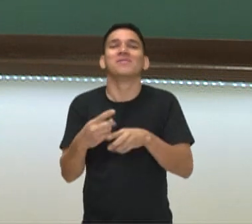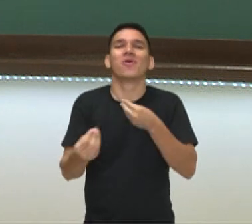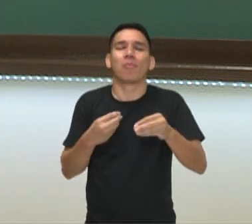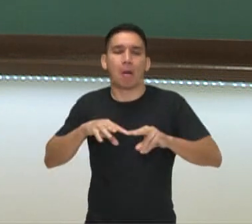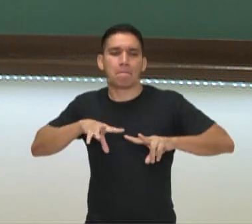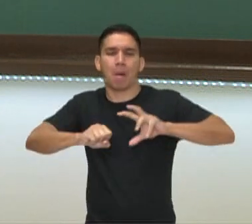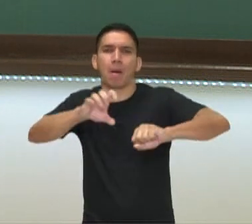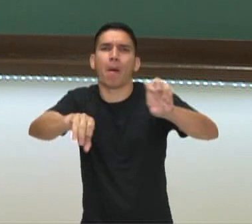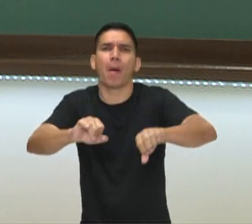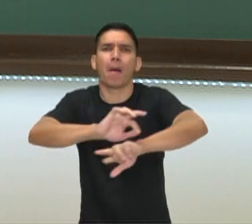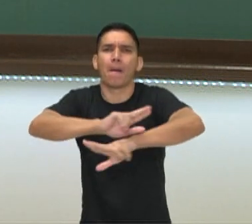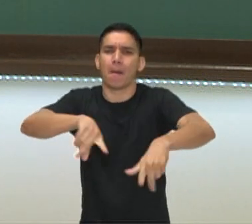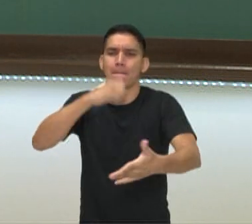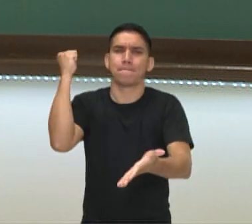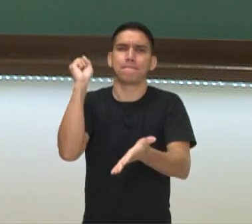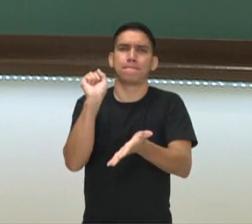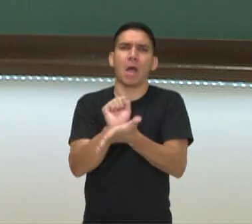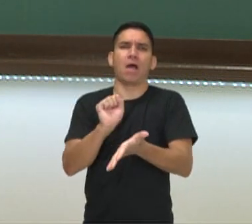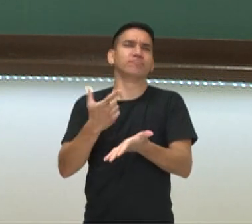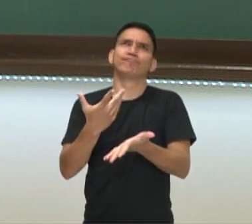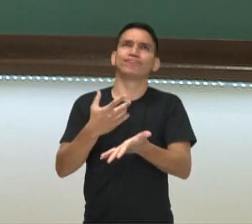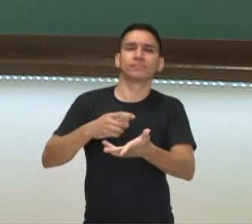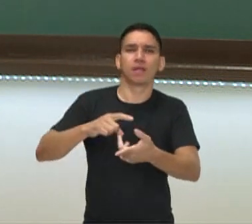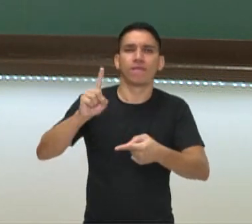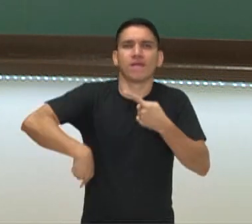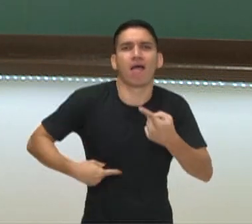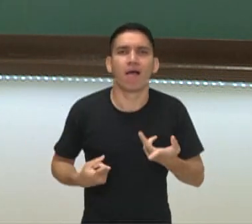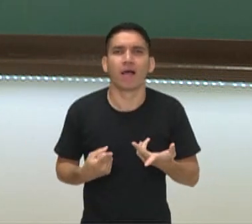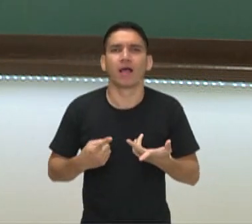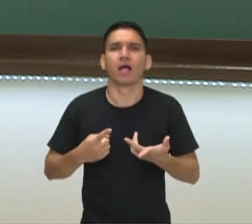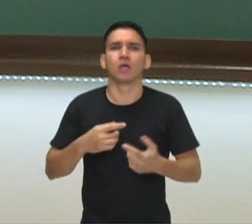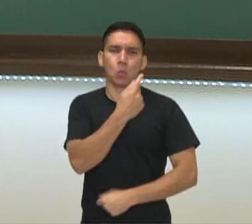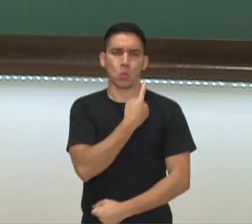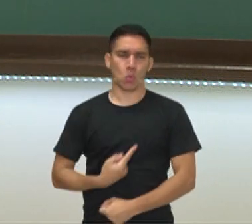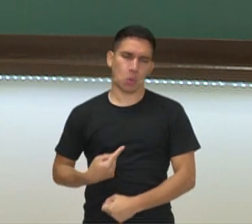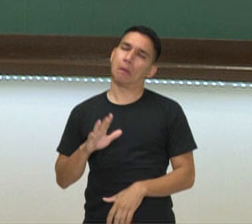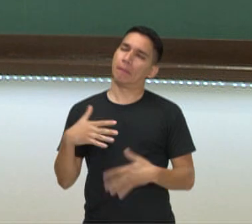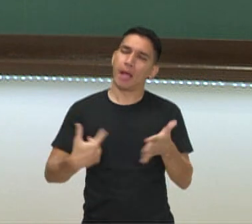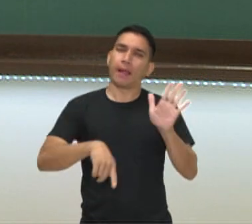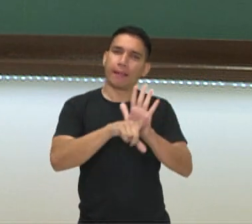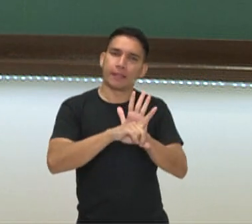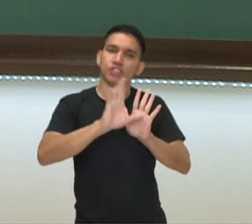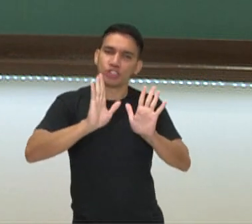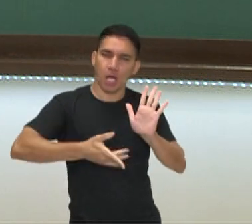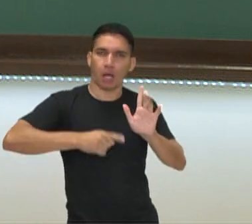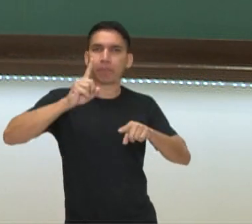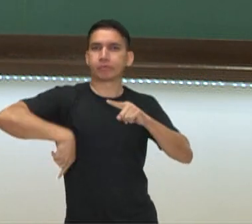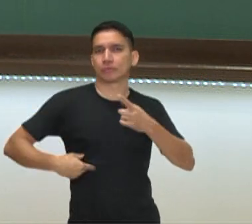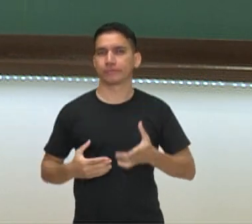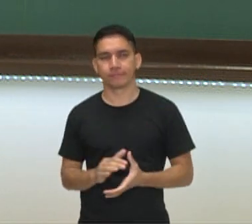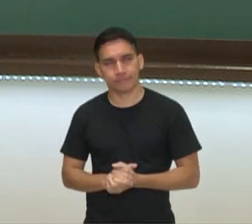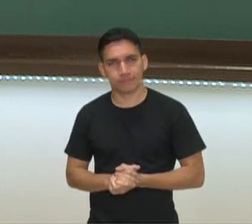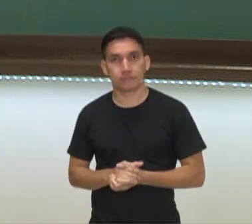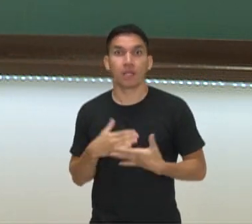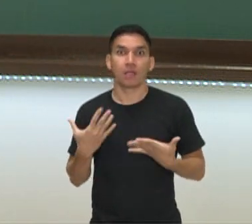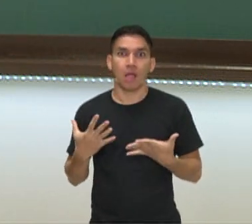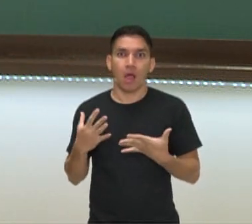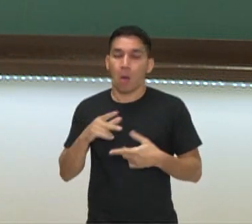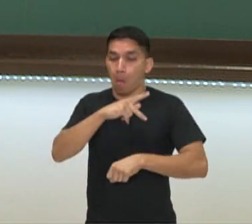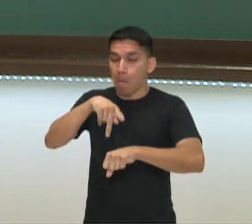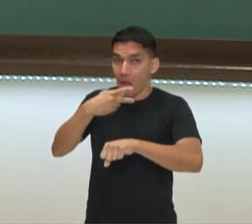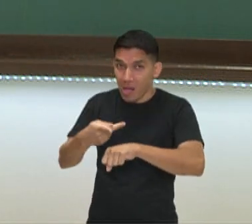assim vedada pelo Estado, né, e foi mantida ainda que legalmente proibida, né? Então, um país